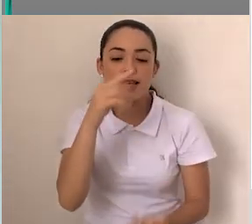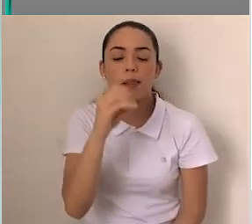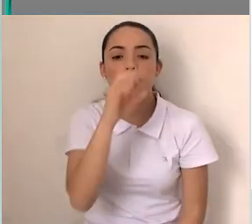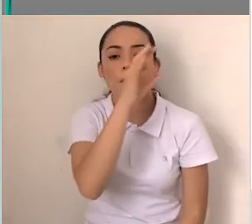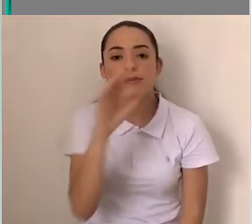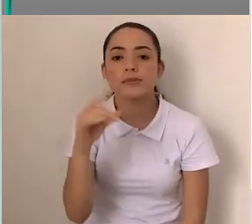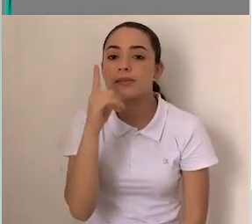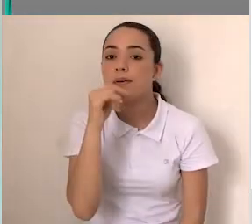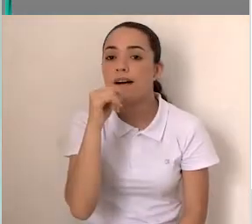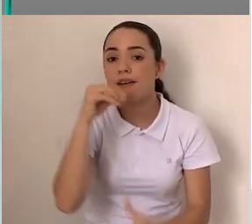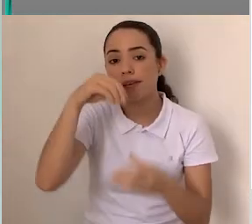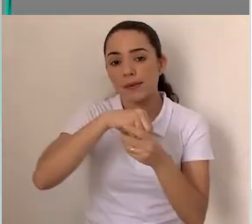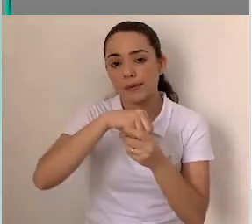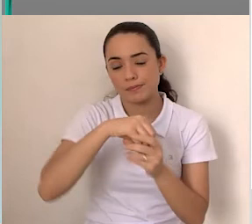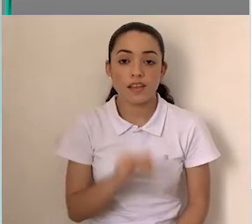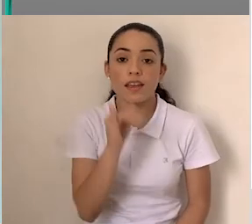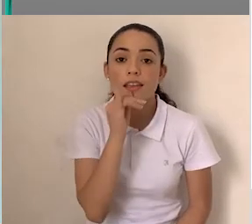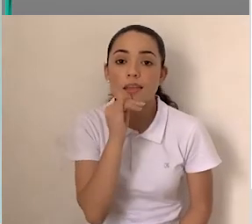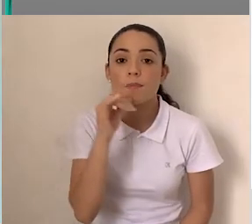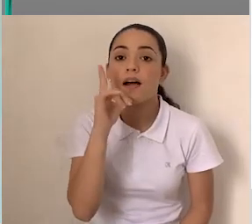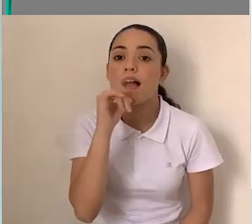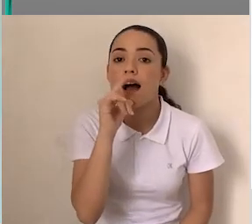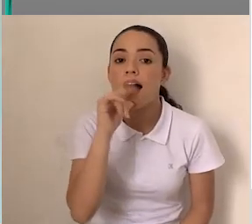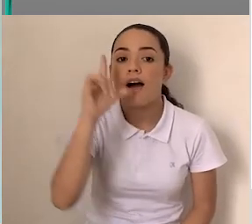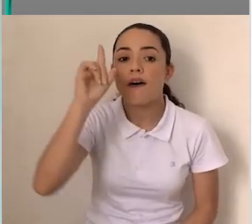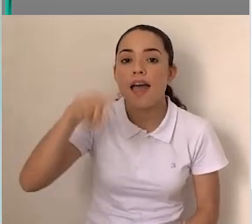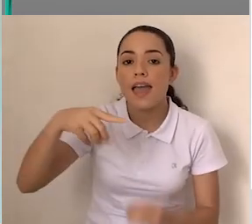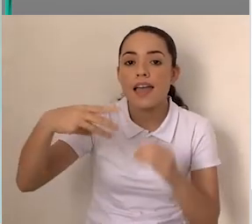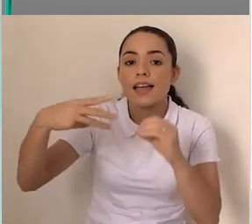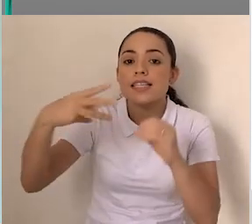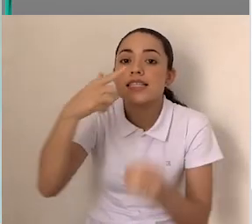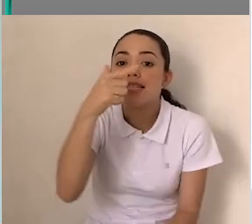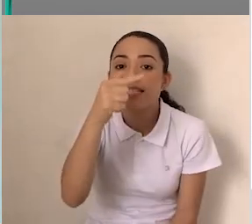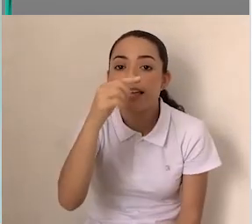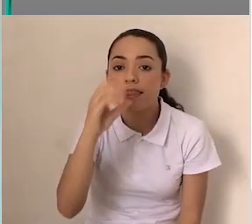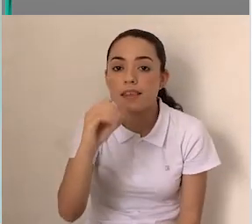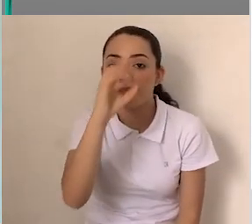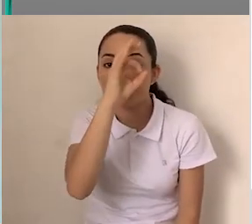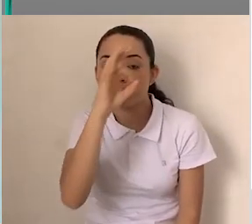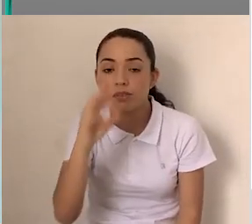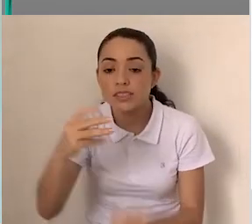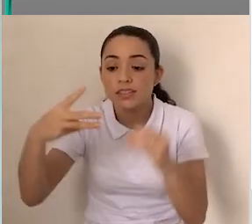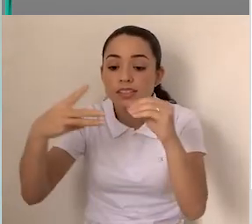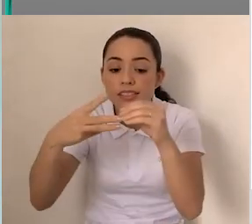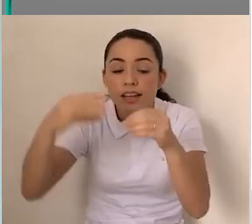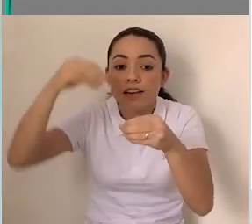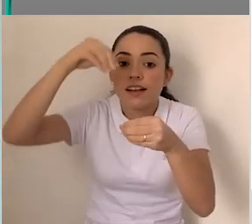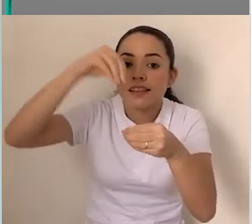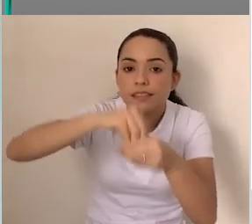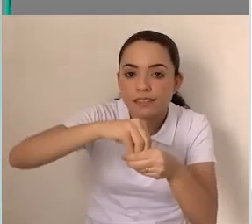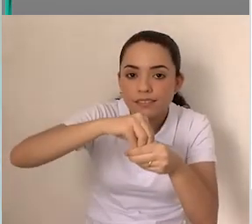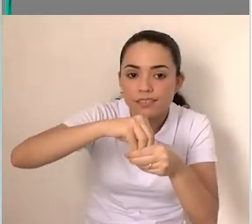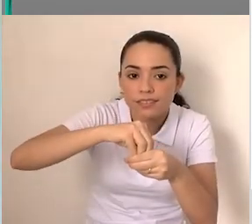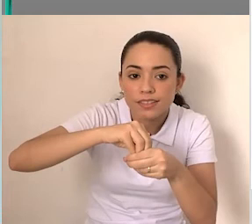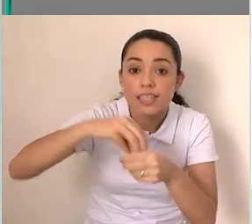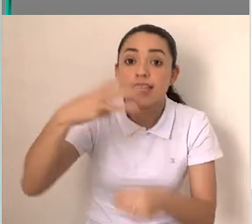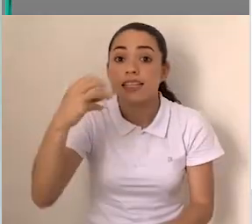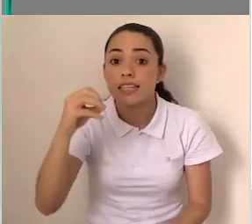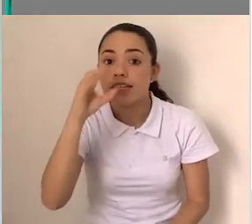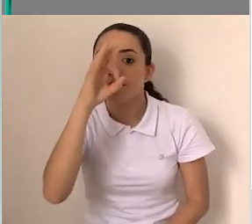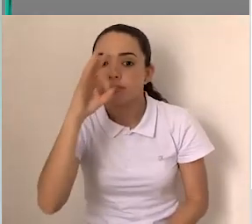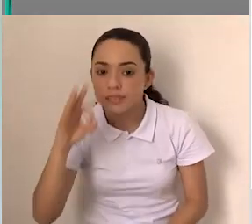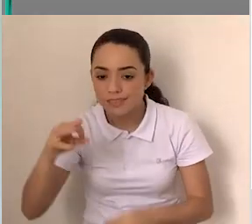adota-se similaridade quanto a este aspecto. Cerca de 70% da quantidade são encontrados no meio intracelular